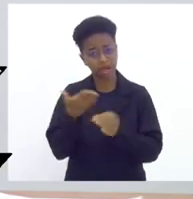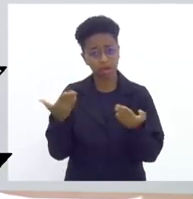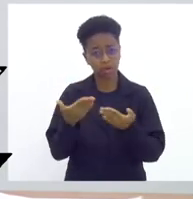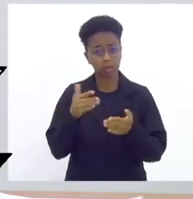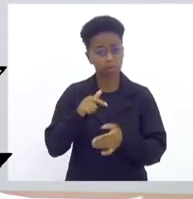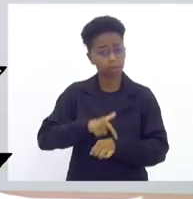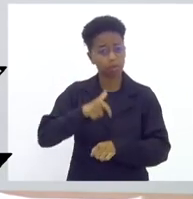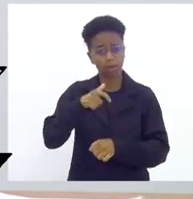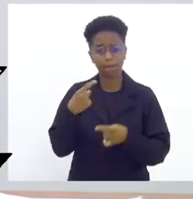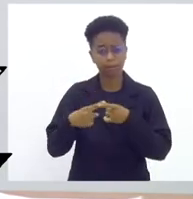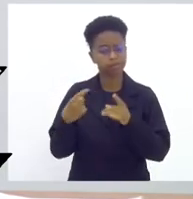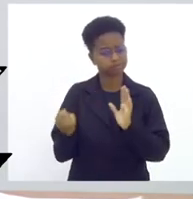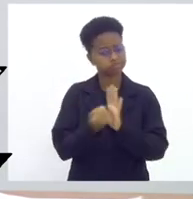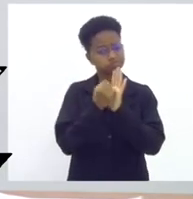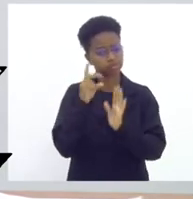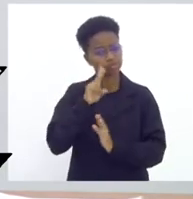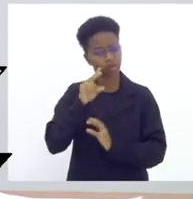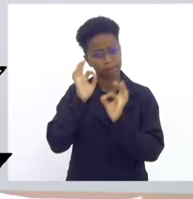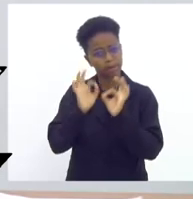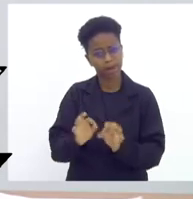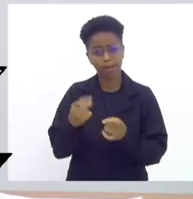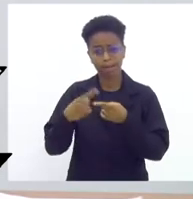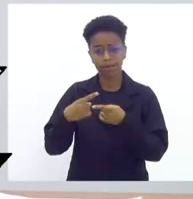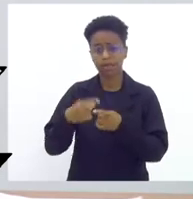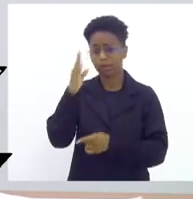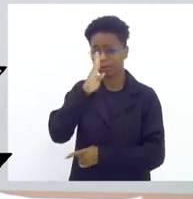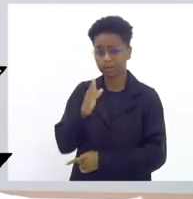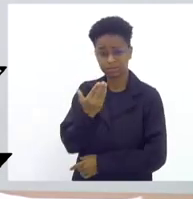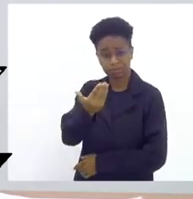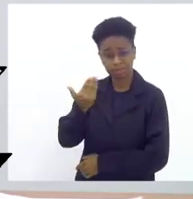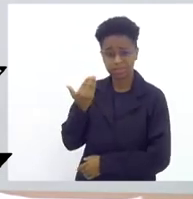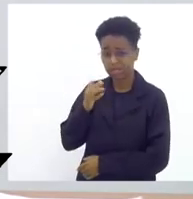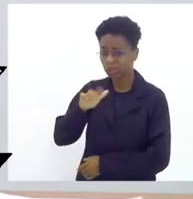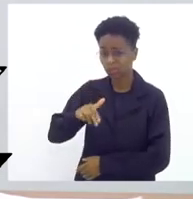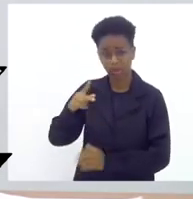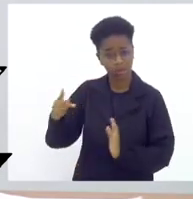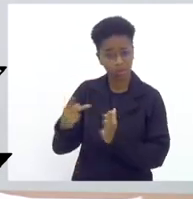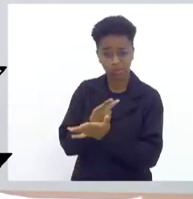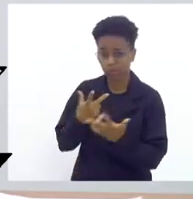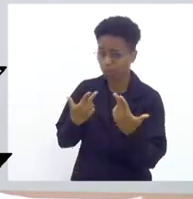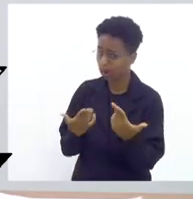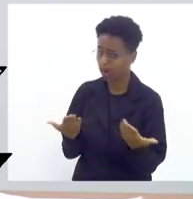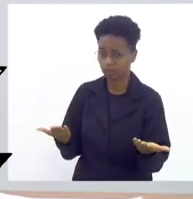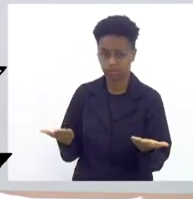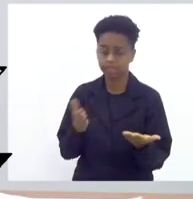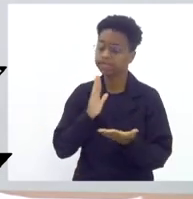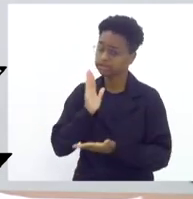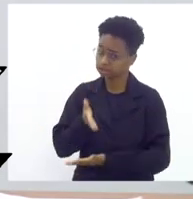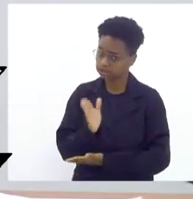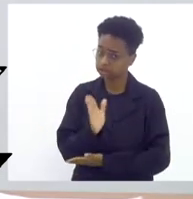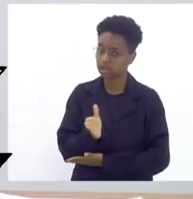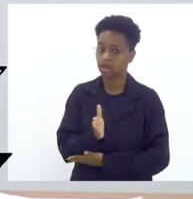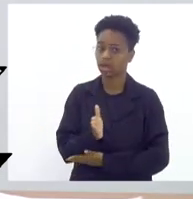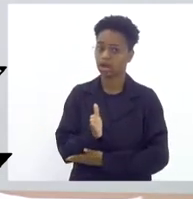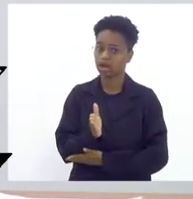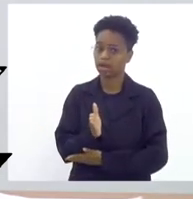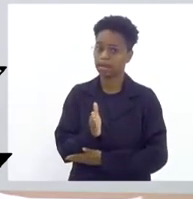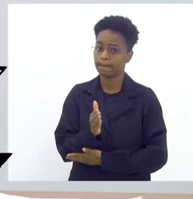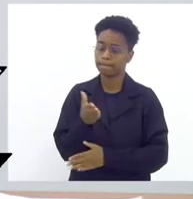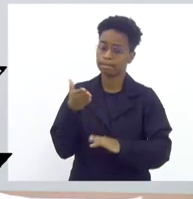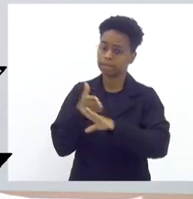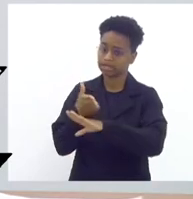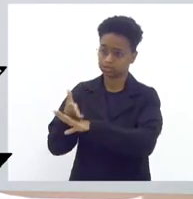momento porque é muito histórico assim o Brasil nunca promoveu um espaço como esse o Brasil o Brasil já esteve em espaços